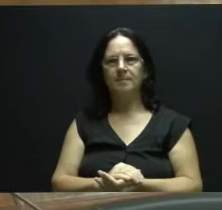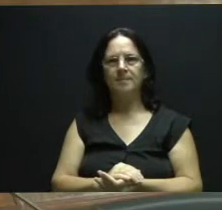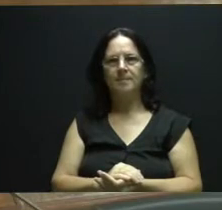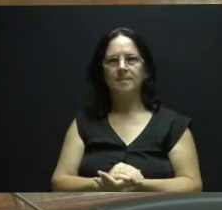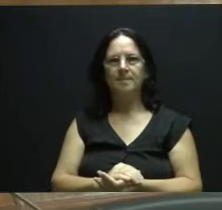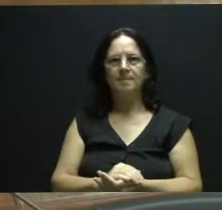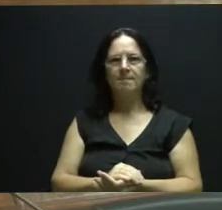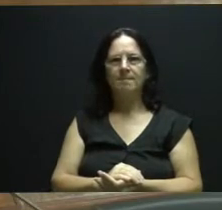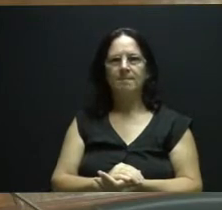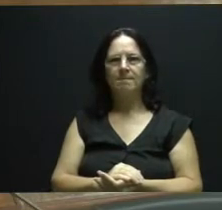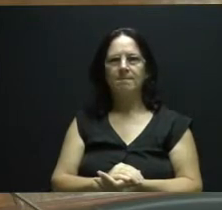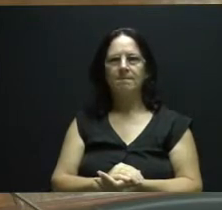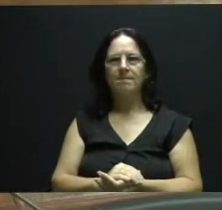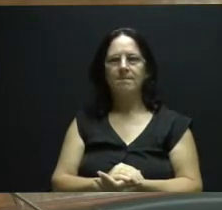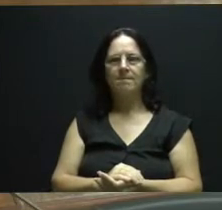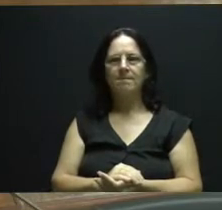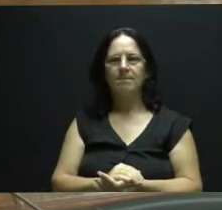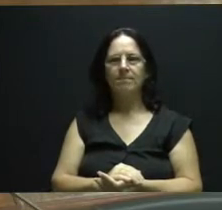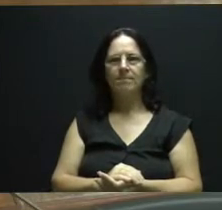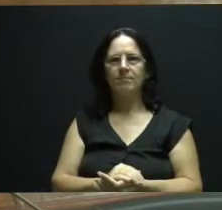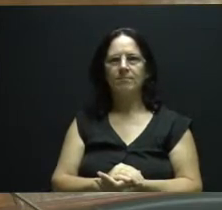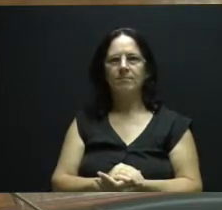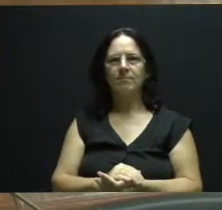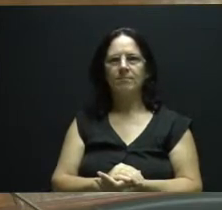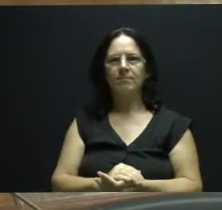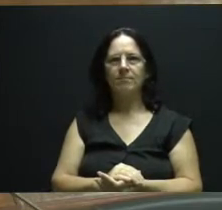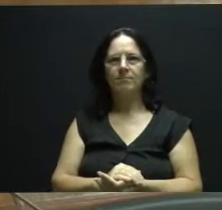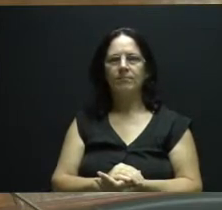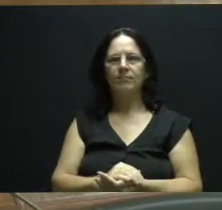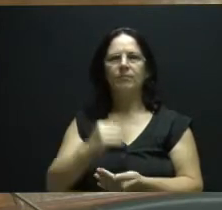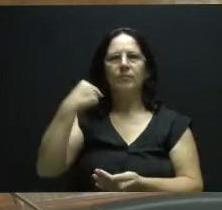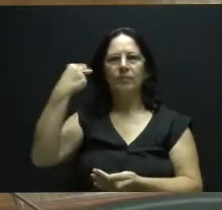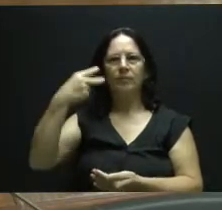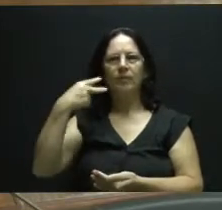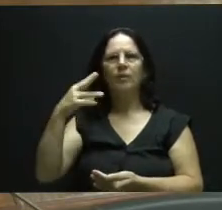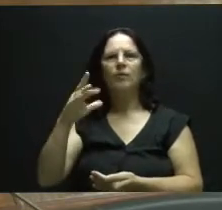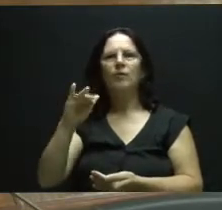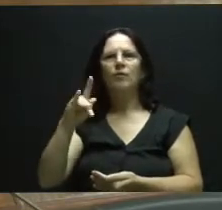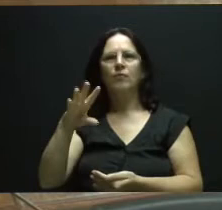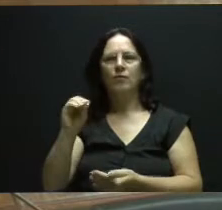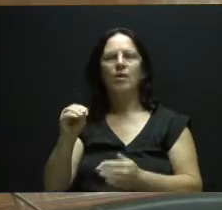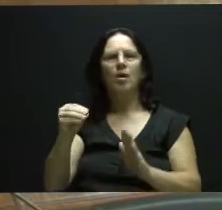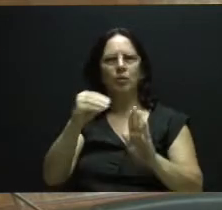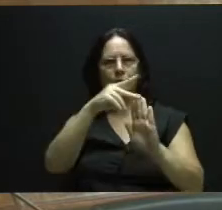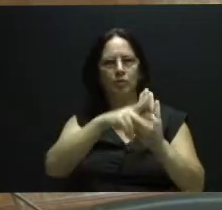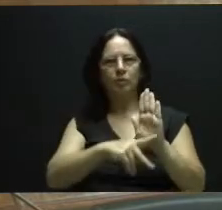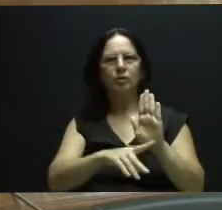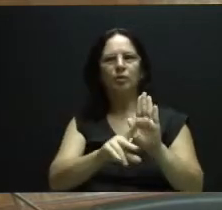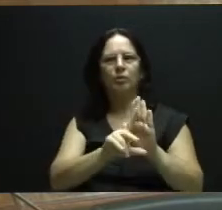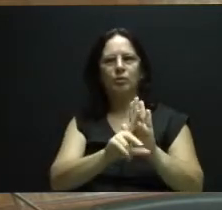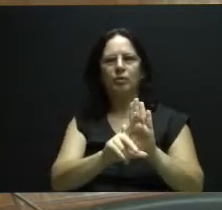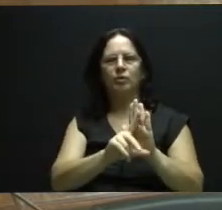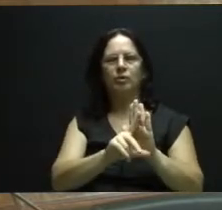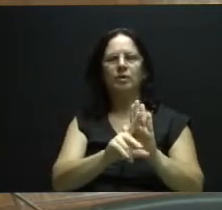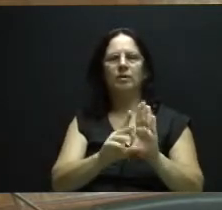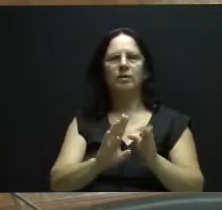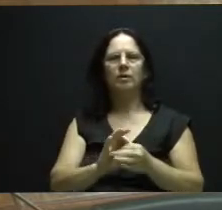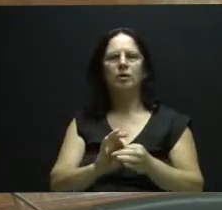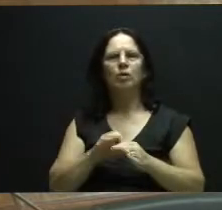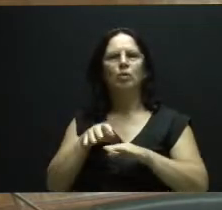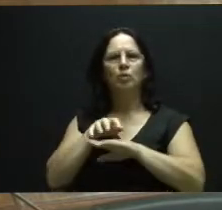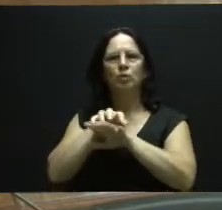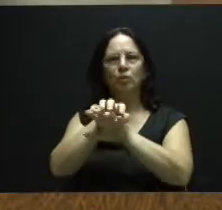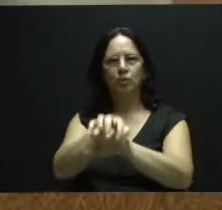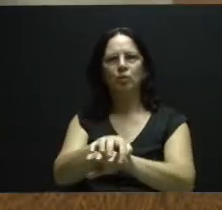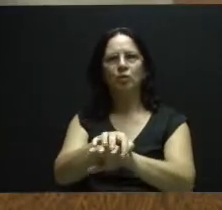é de autoria do nobre edil fábio alves moreira projeto de lei que dispõe sobre o turismo